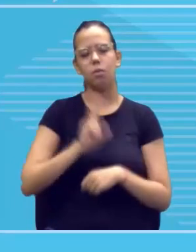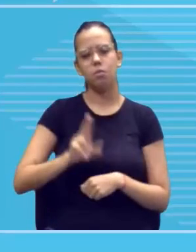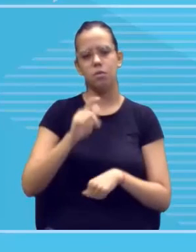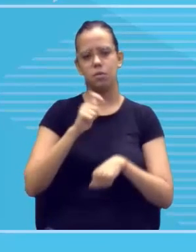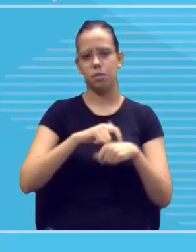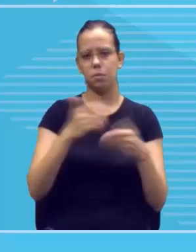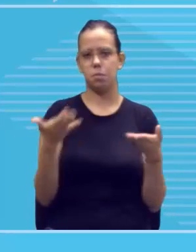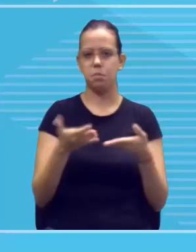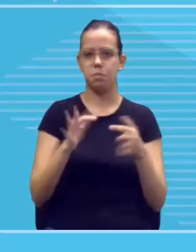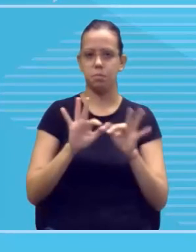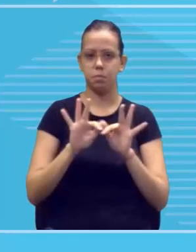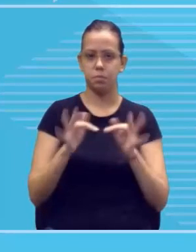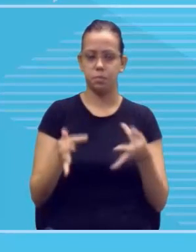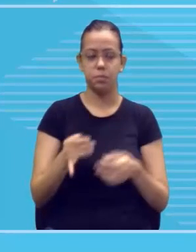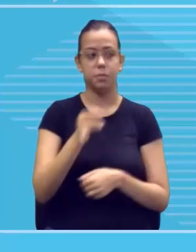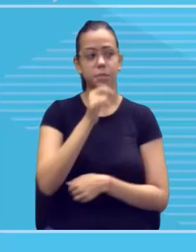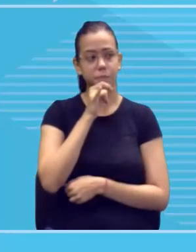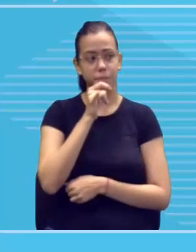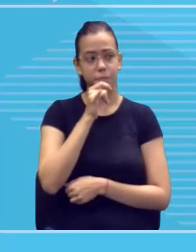simples